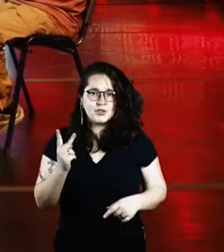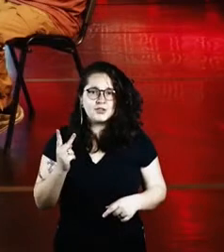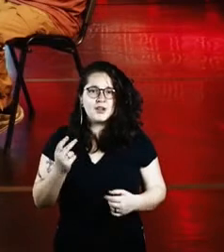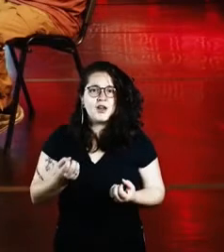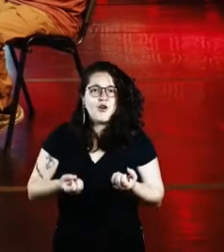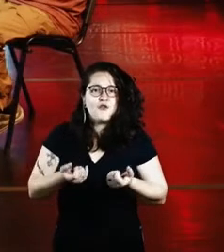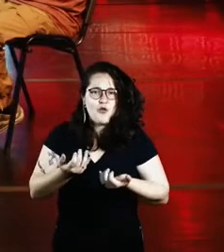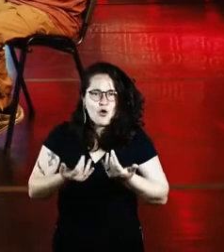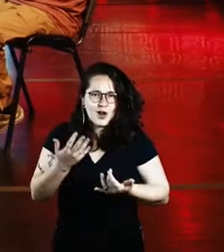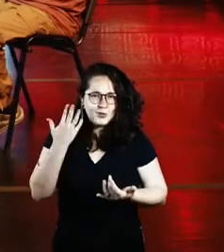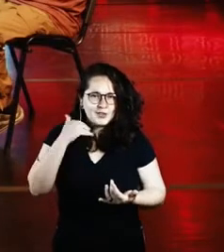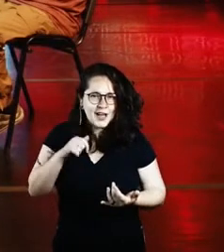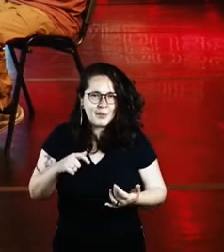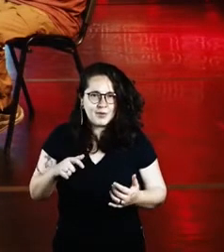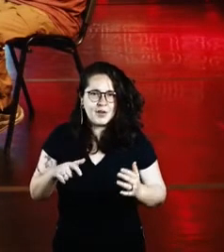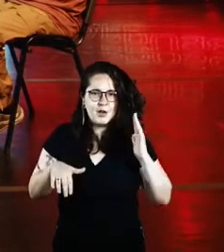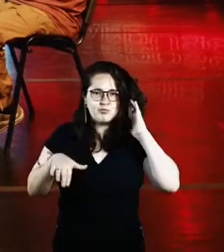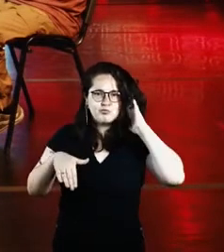tinha